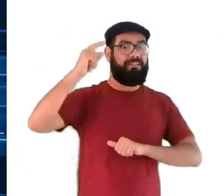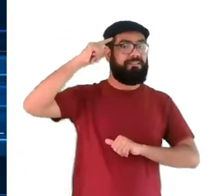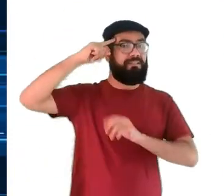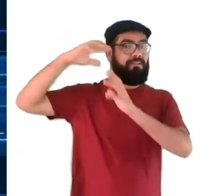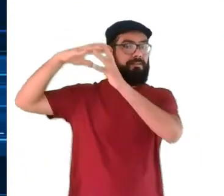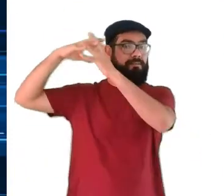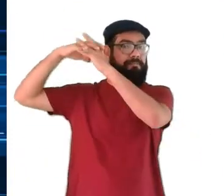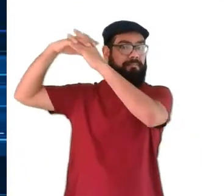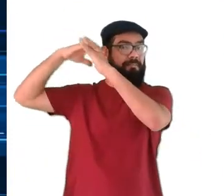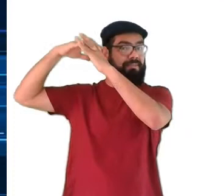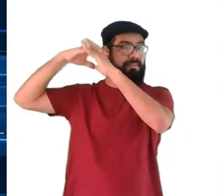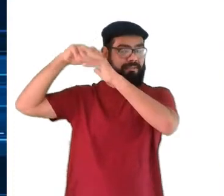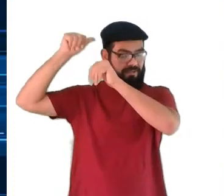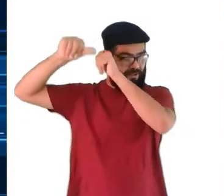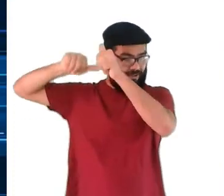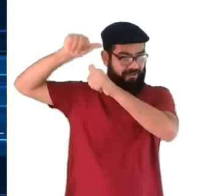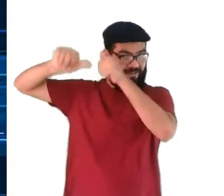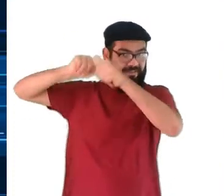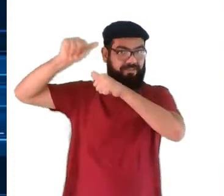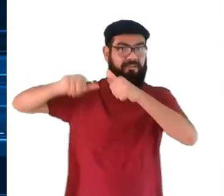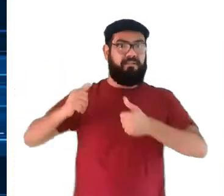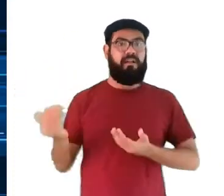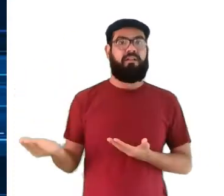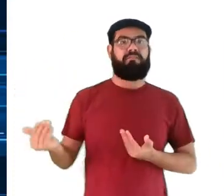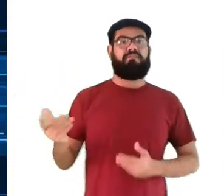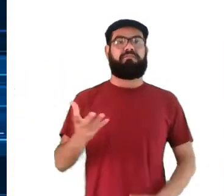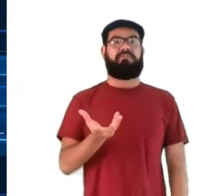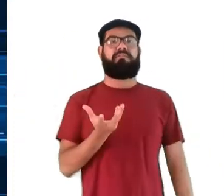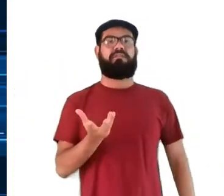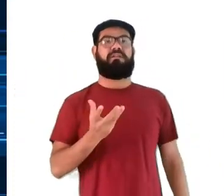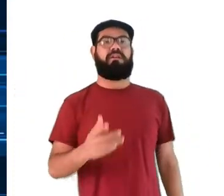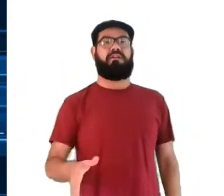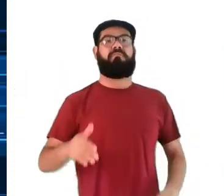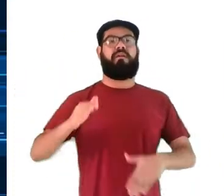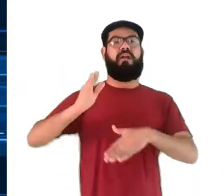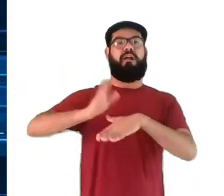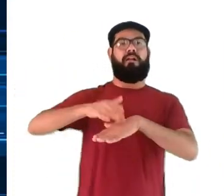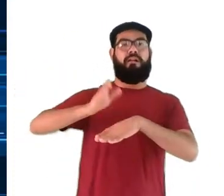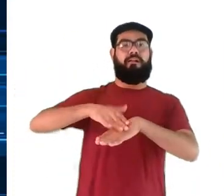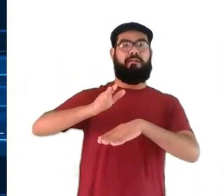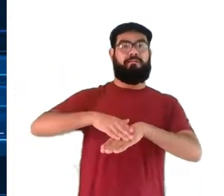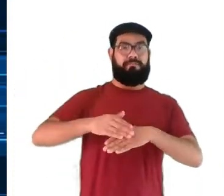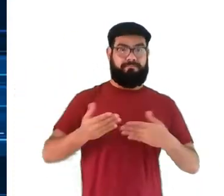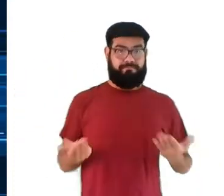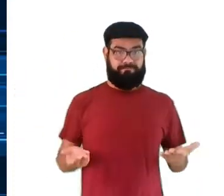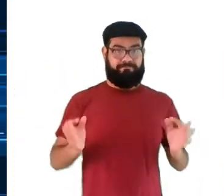adolescente ter mais autonomia, certo? Muito bem.